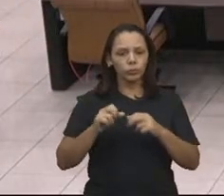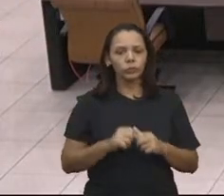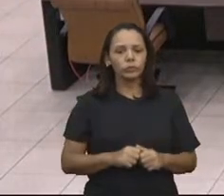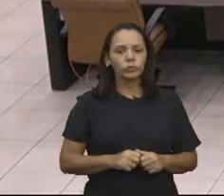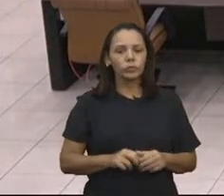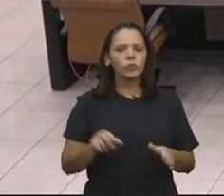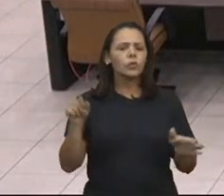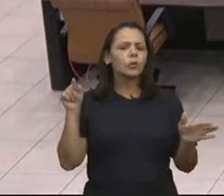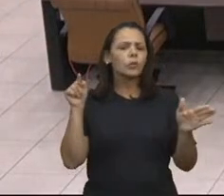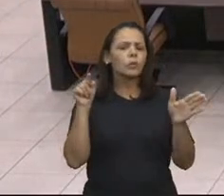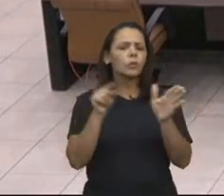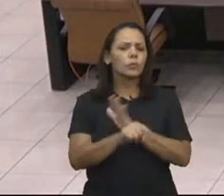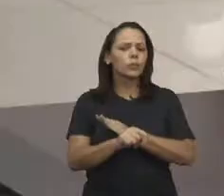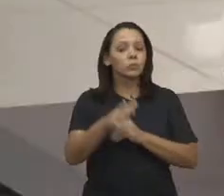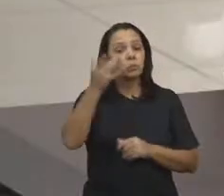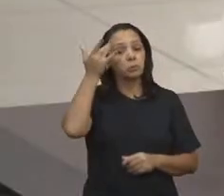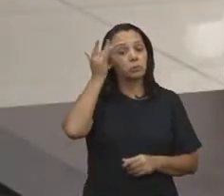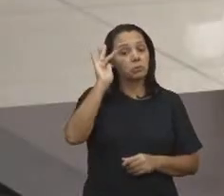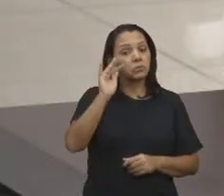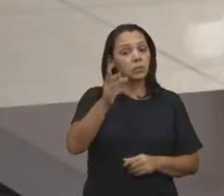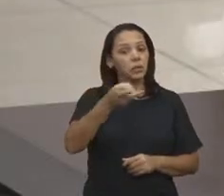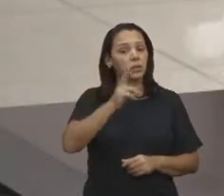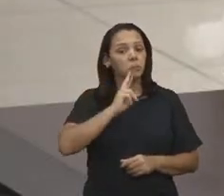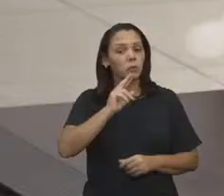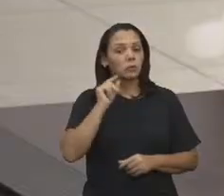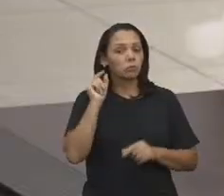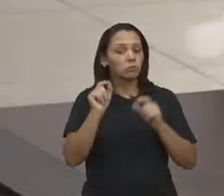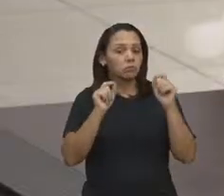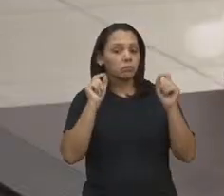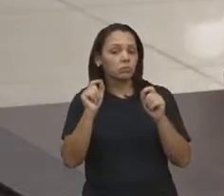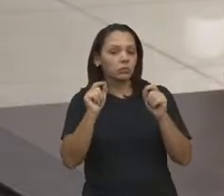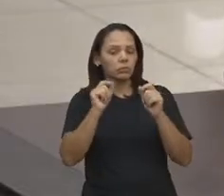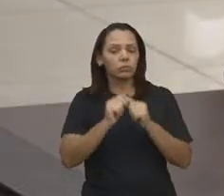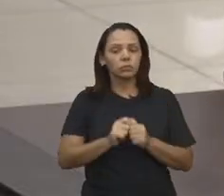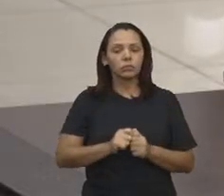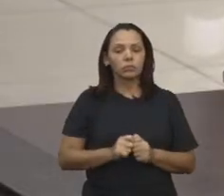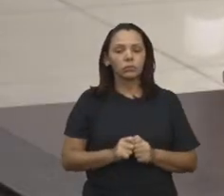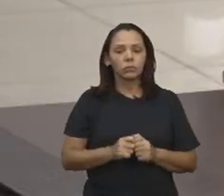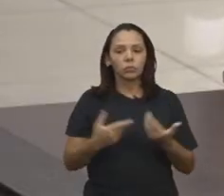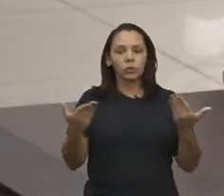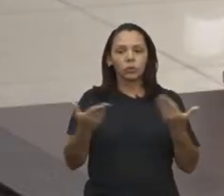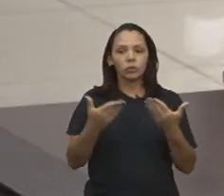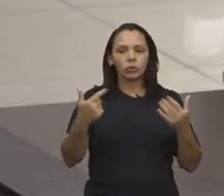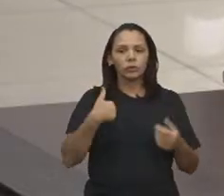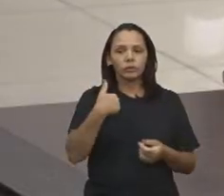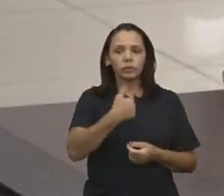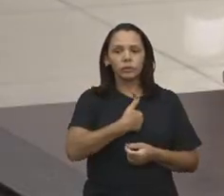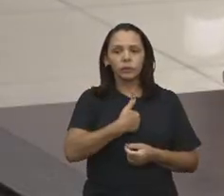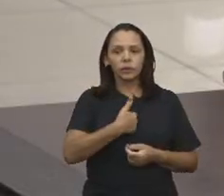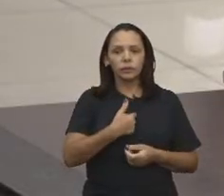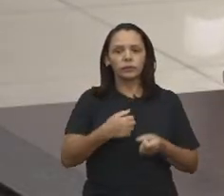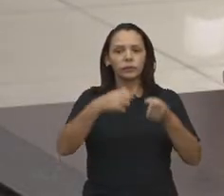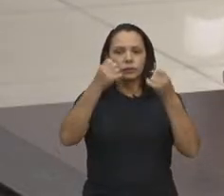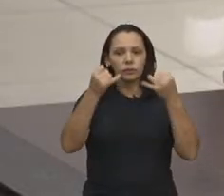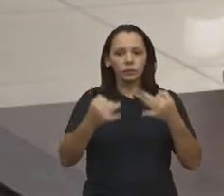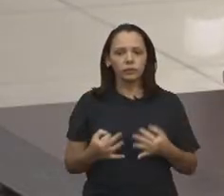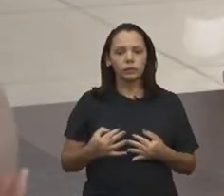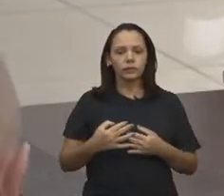primeira pergunta, não sei quem pode responder. Nós estamos tratando hoje do descarte de resíduos de